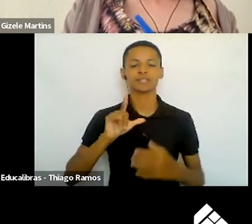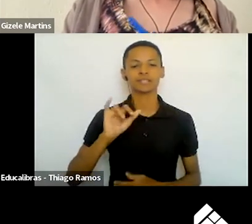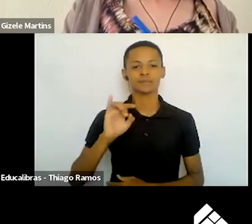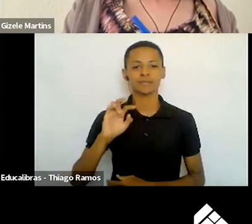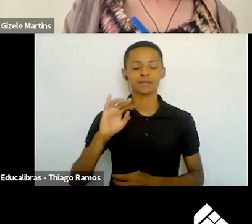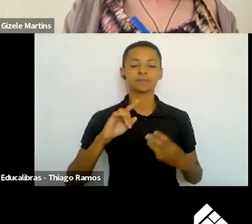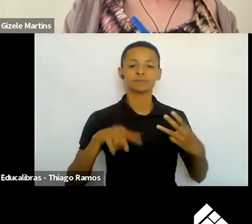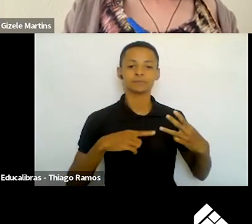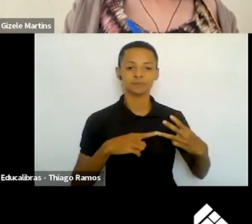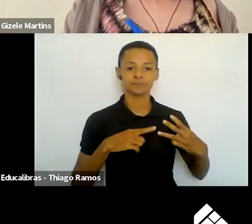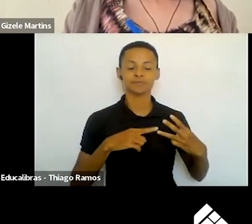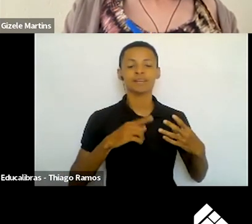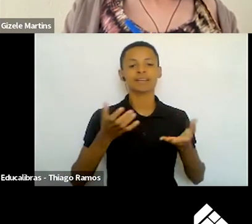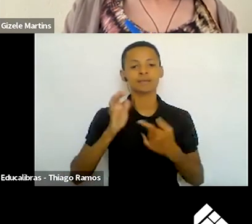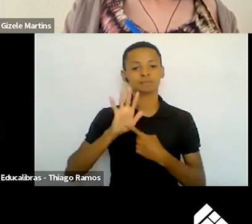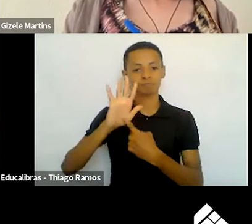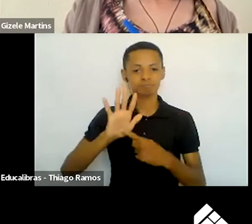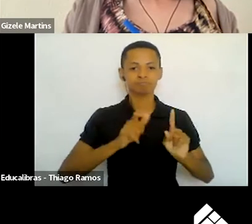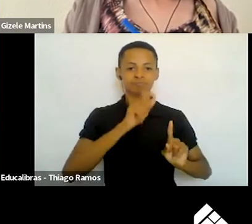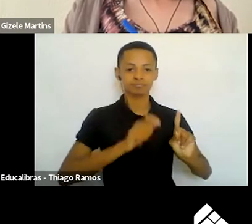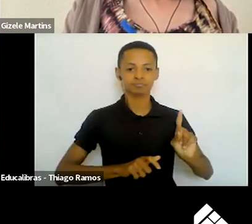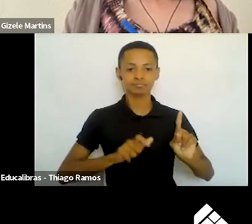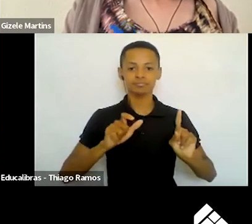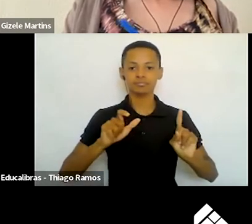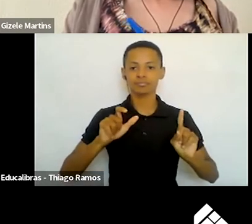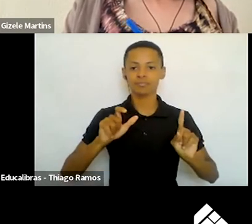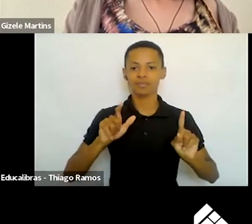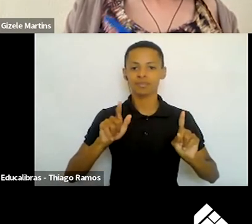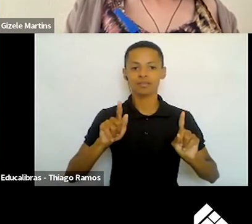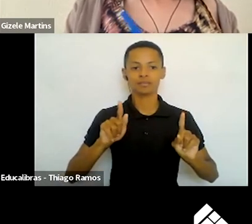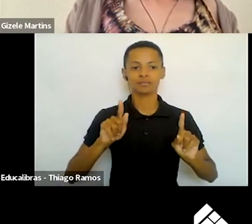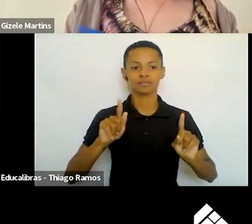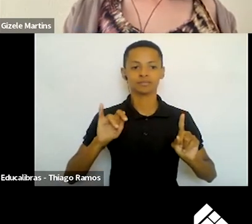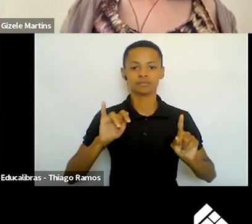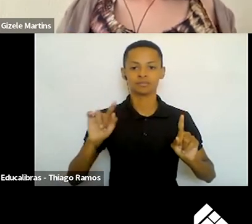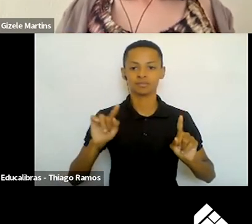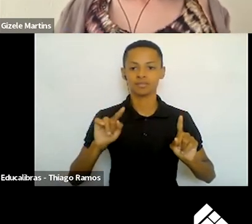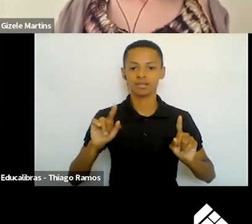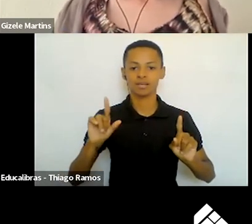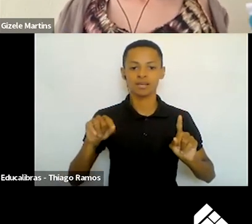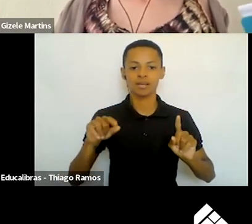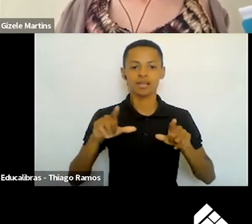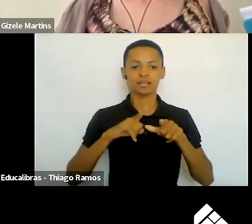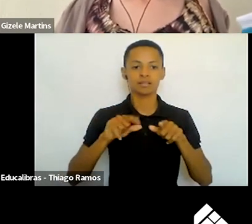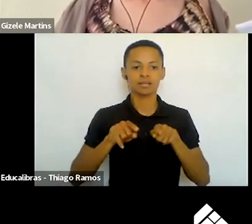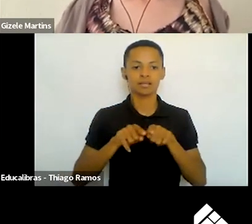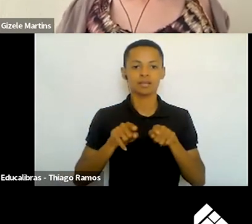lugar, gostaria de apresentar Cacica Juma Chipaia, que luta há uma década pelos direitos dos indígenas,